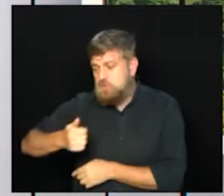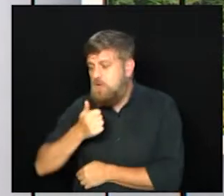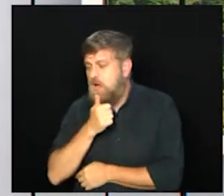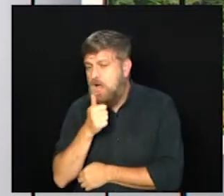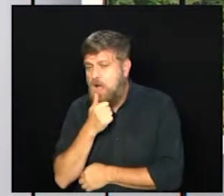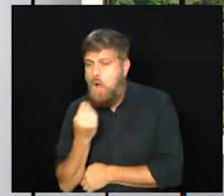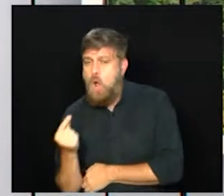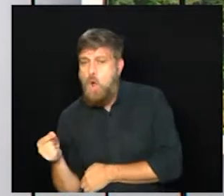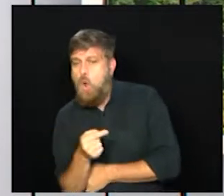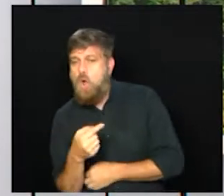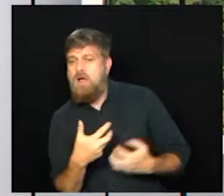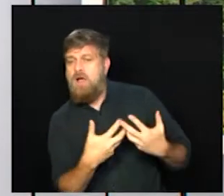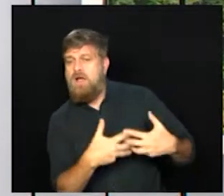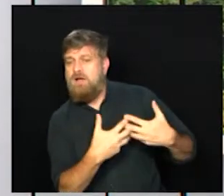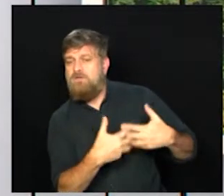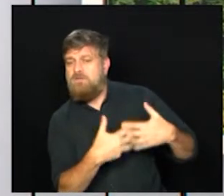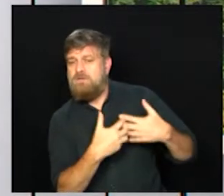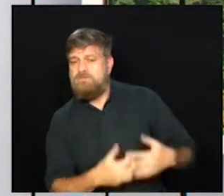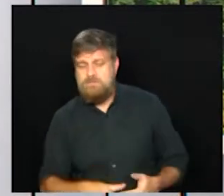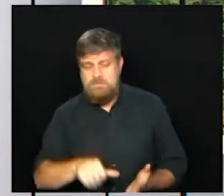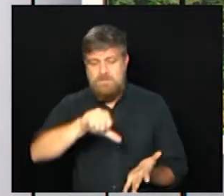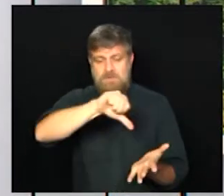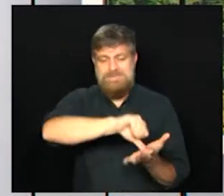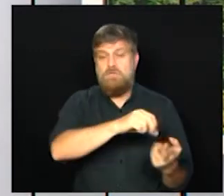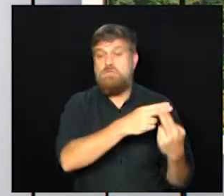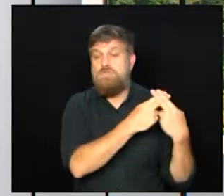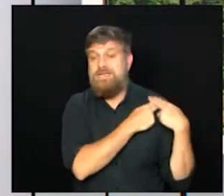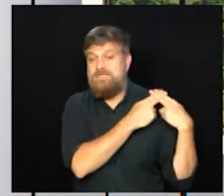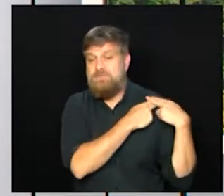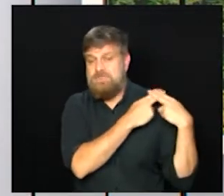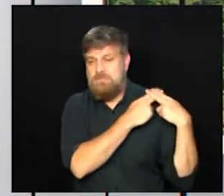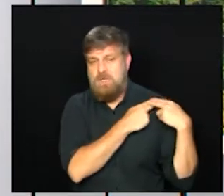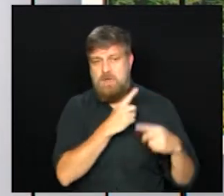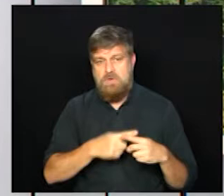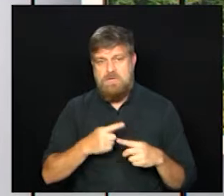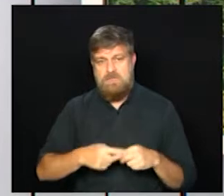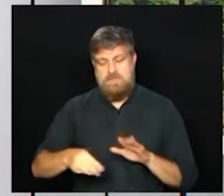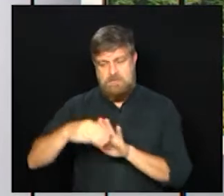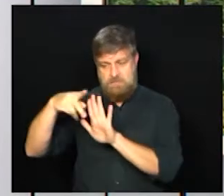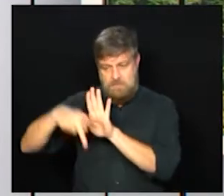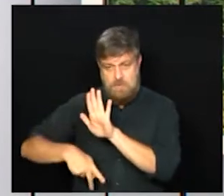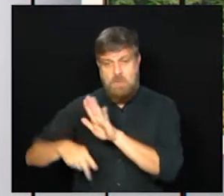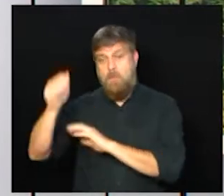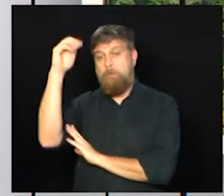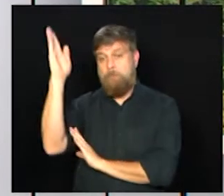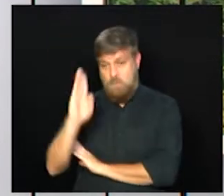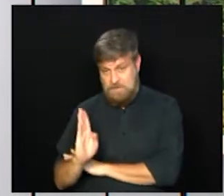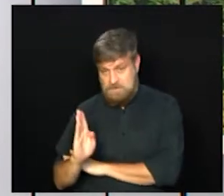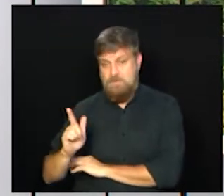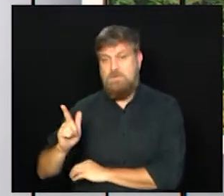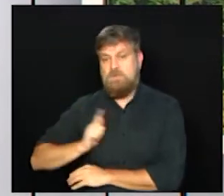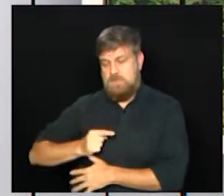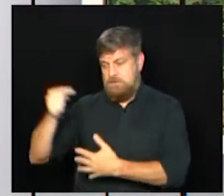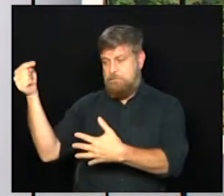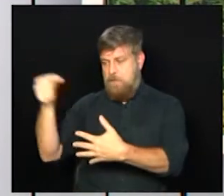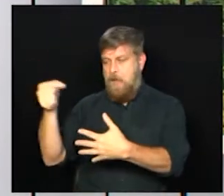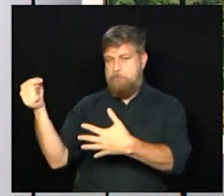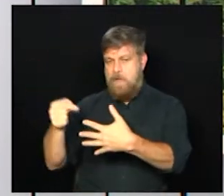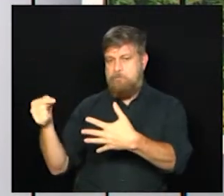vai funcionar o centro de responsabilização, porque existe normativa federal, existe todo um conjunto